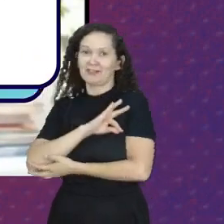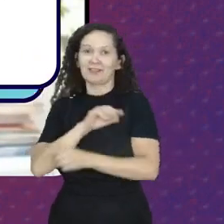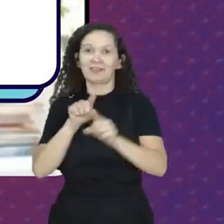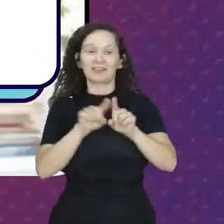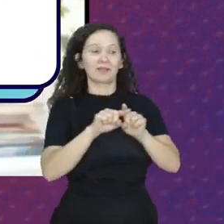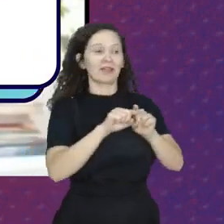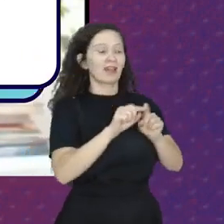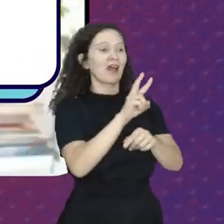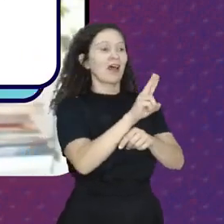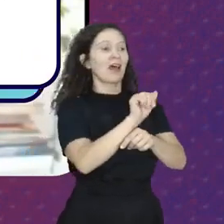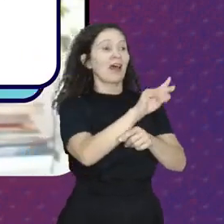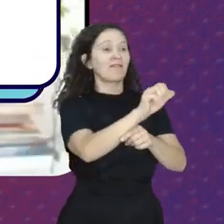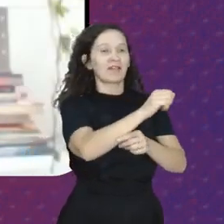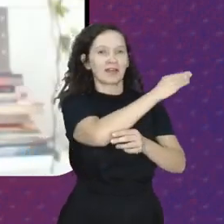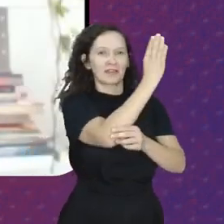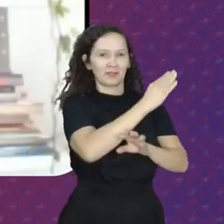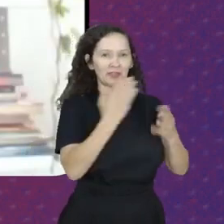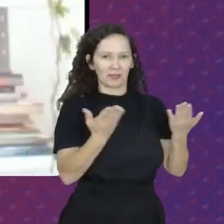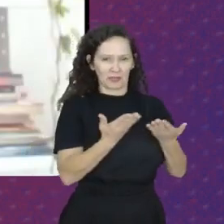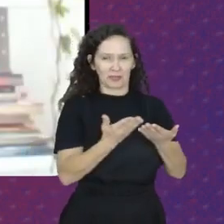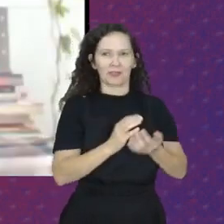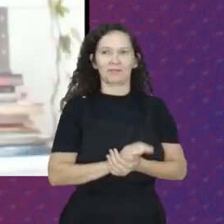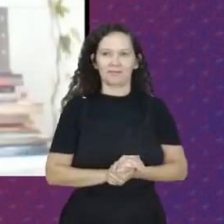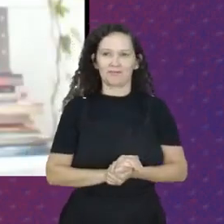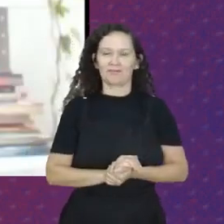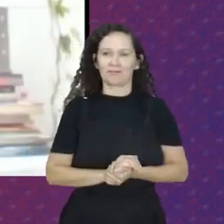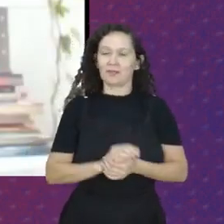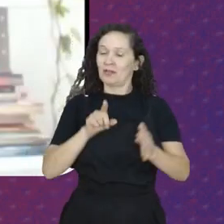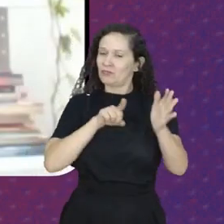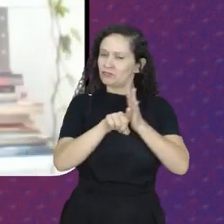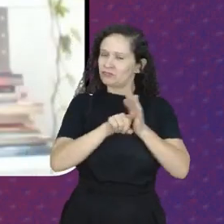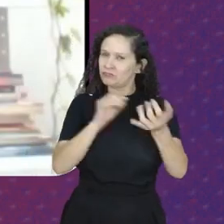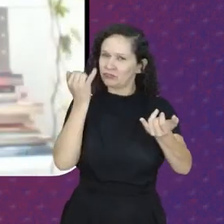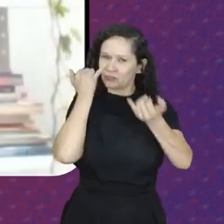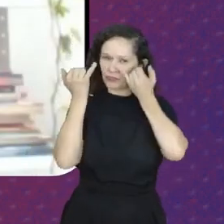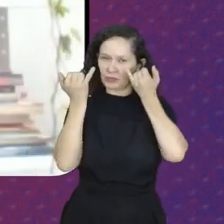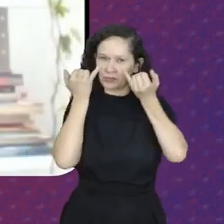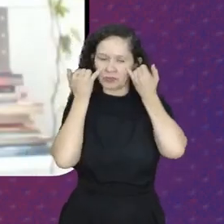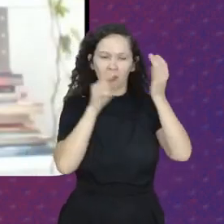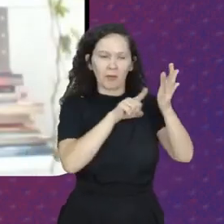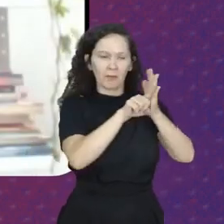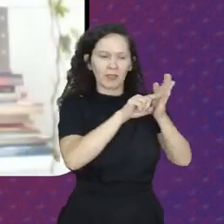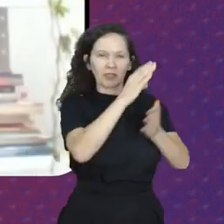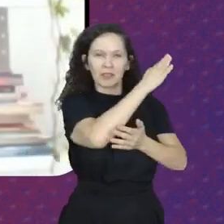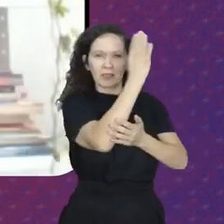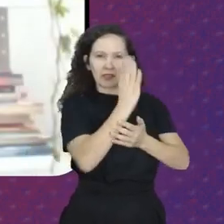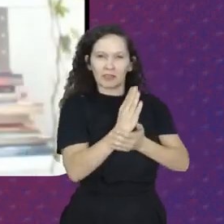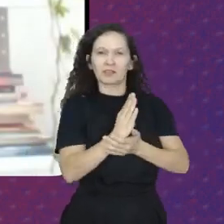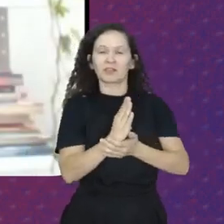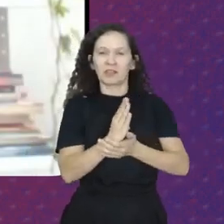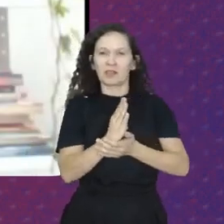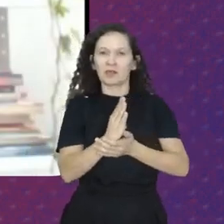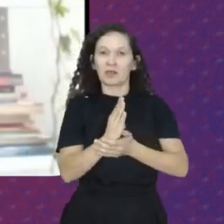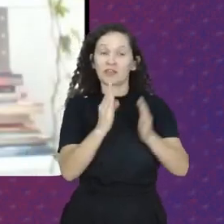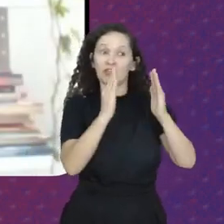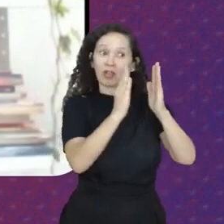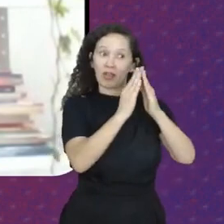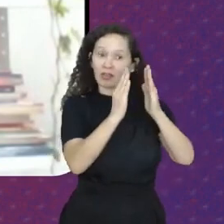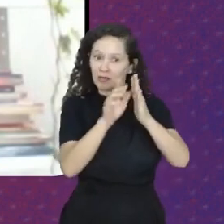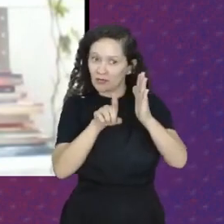oferta de vagas no Brasil hoje. Segundo dados da Pesquisa Nacional de Amostra de